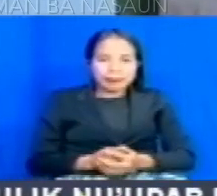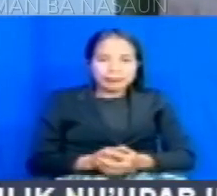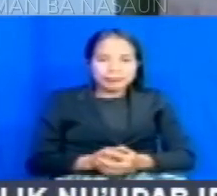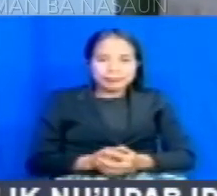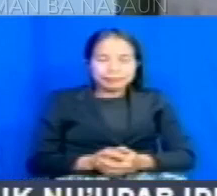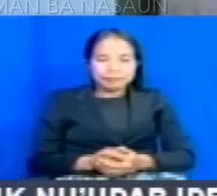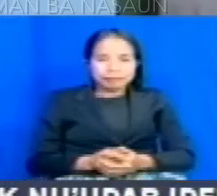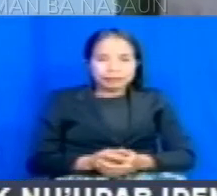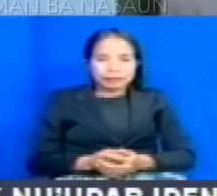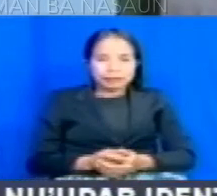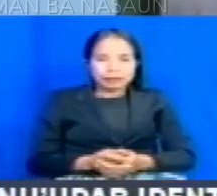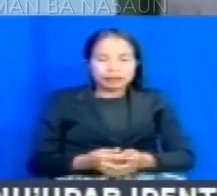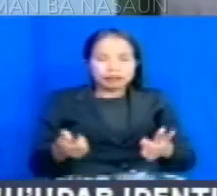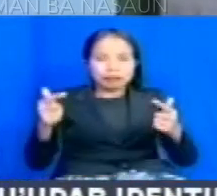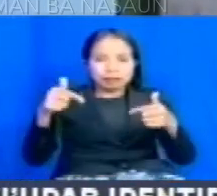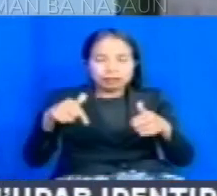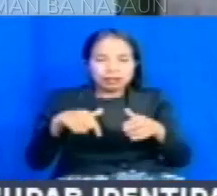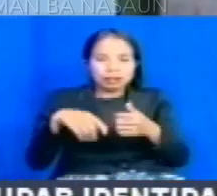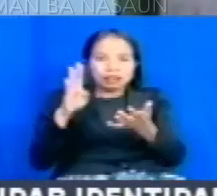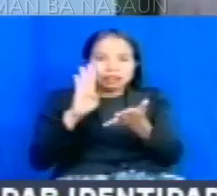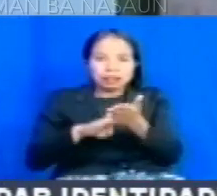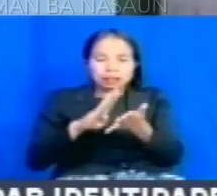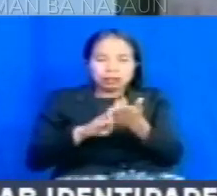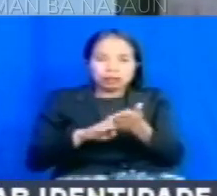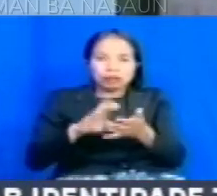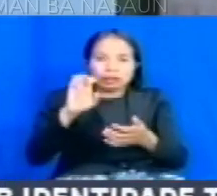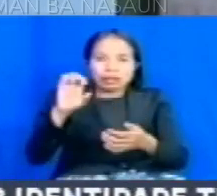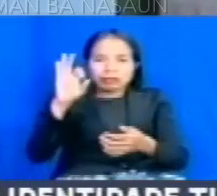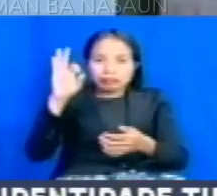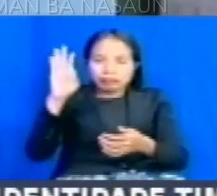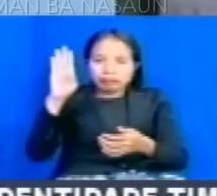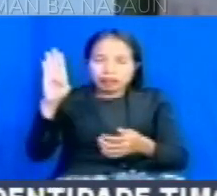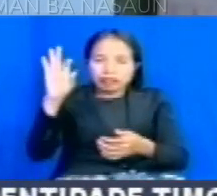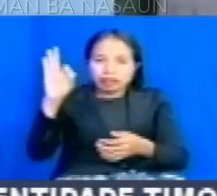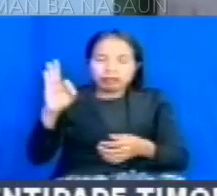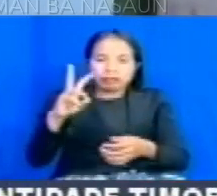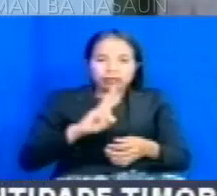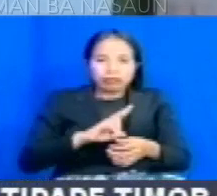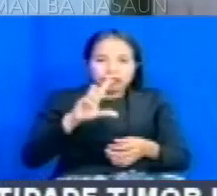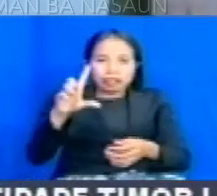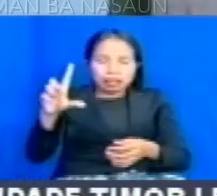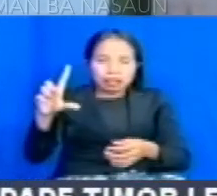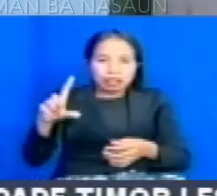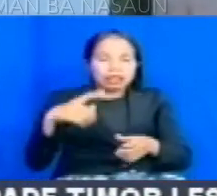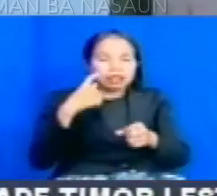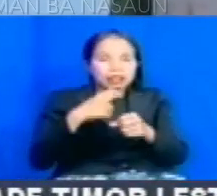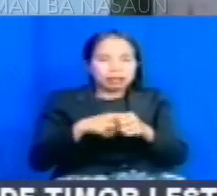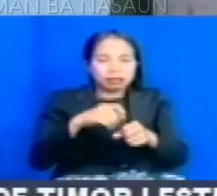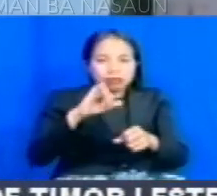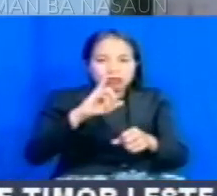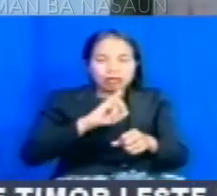Nia Mai frequenta Iha Hauni Escola, EBF Watu Haku Benilale, Iha Momente Naba, Hau